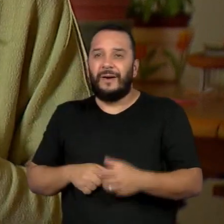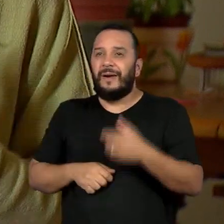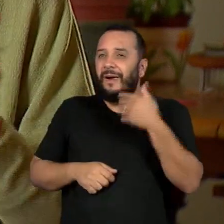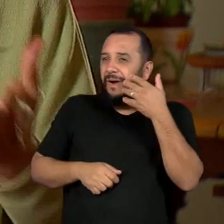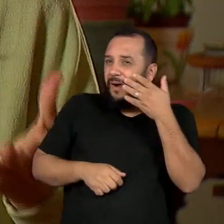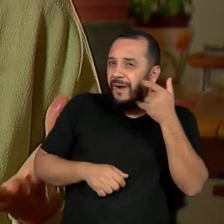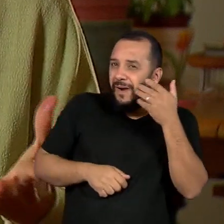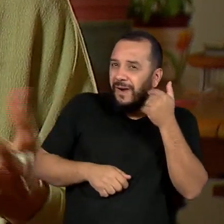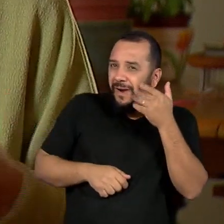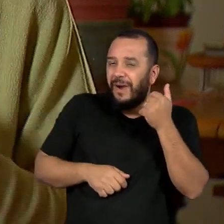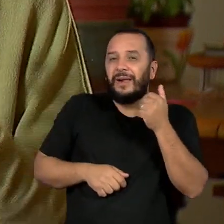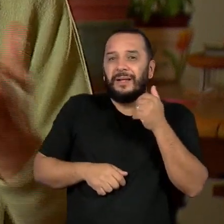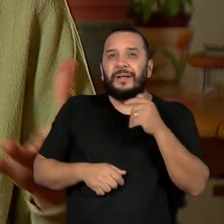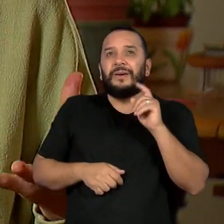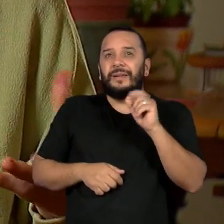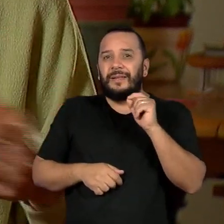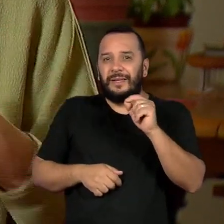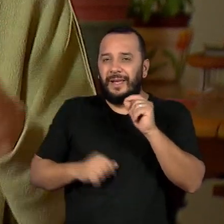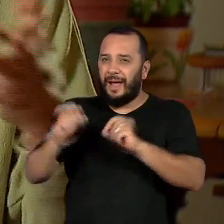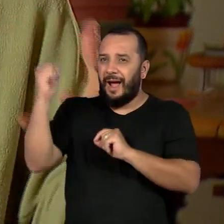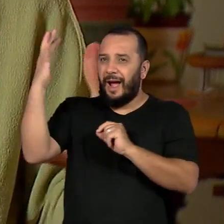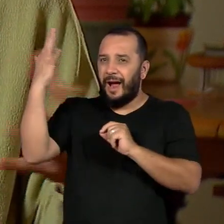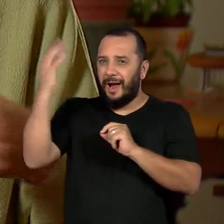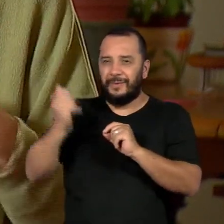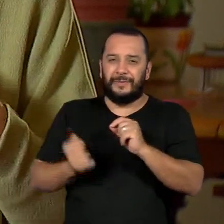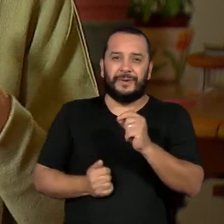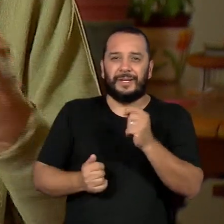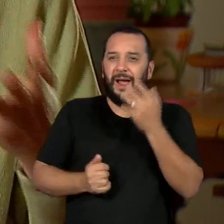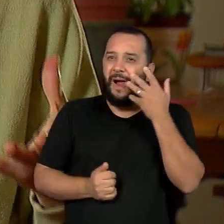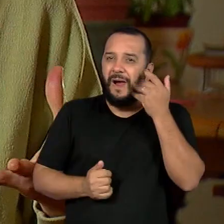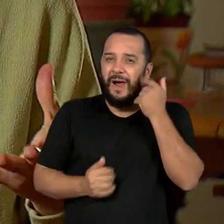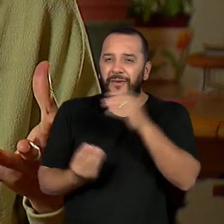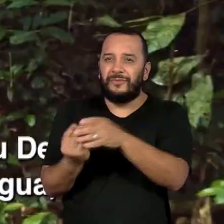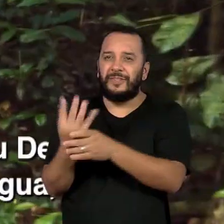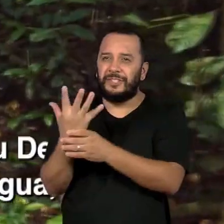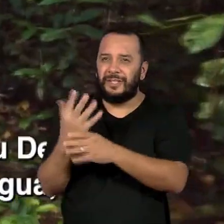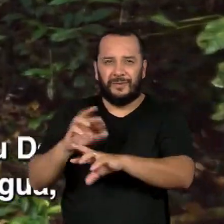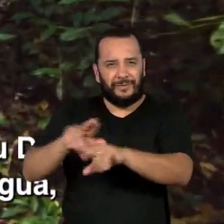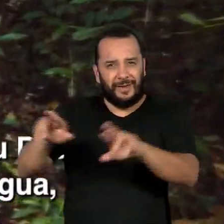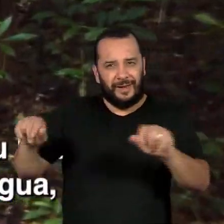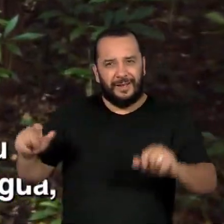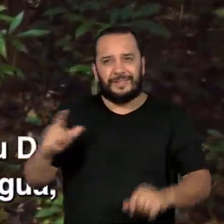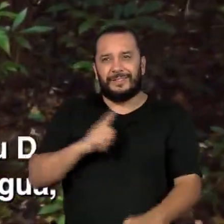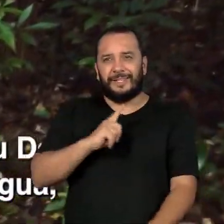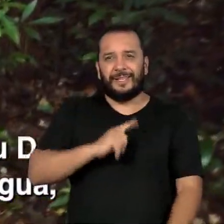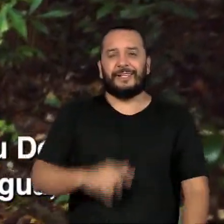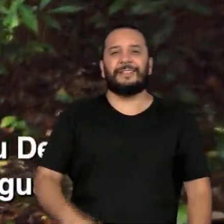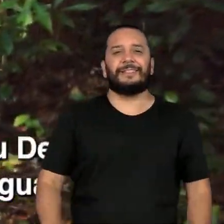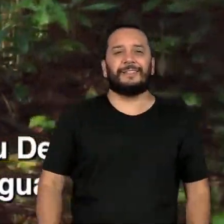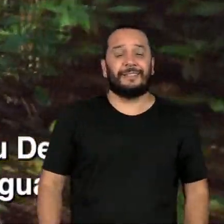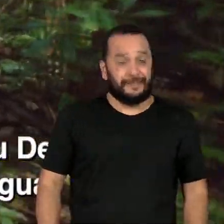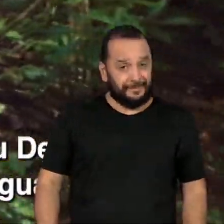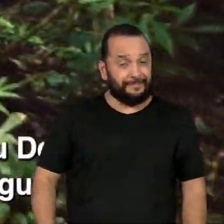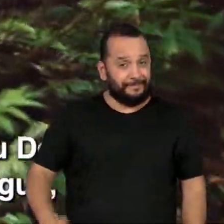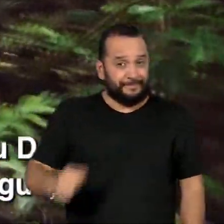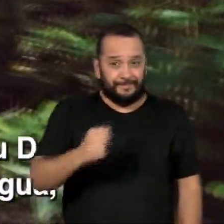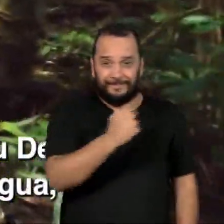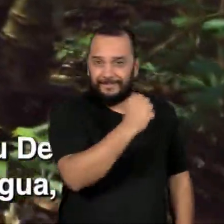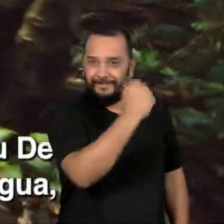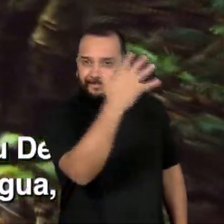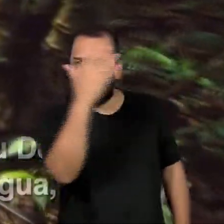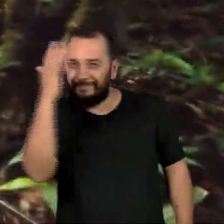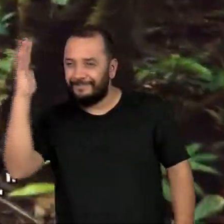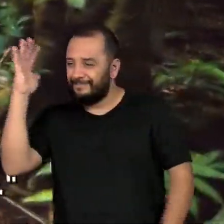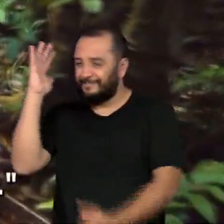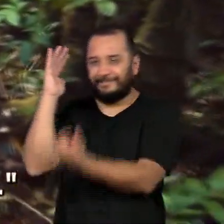são inspiradas em árvores, né? Em vegetais, muitas. A natureza é fonte